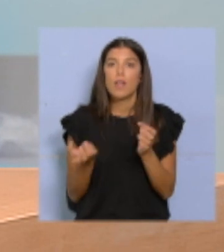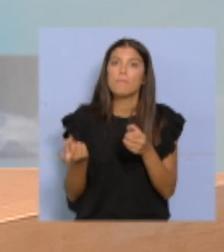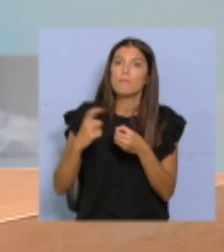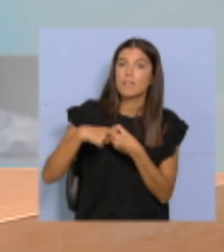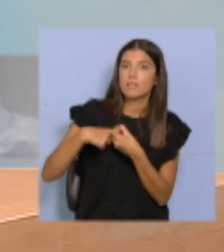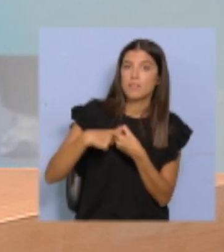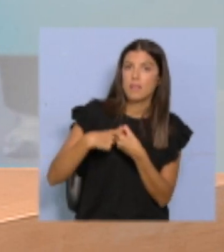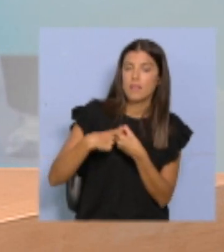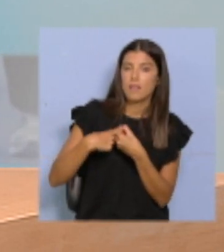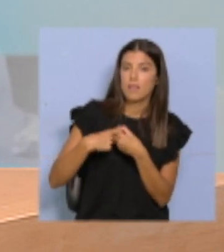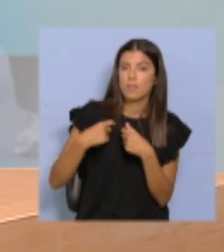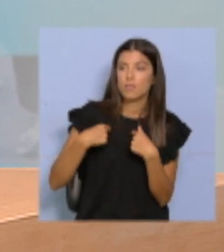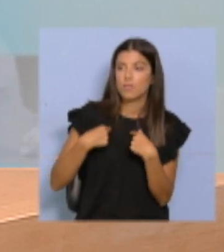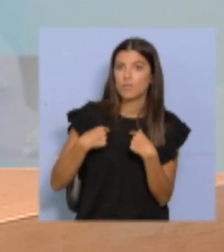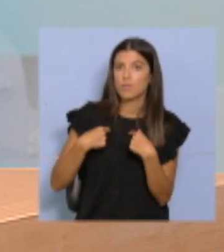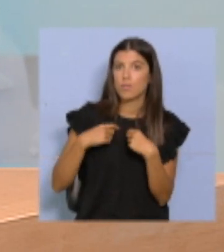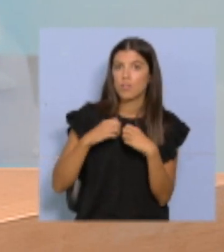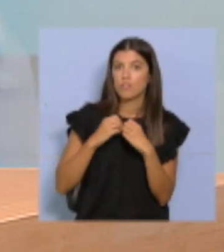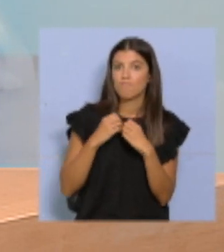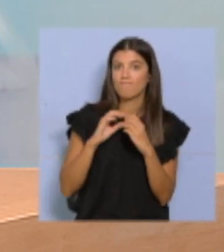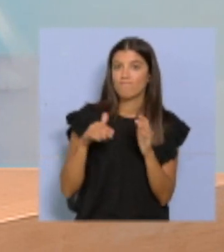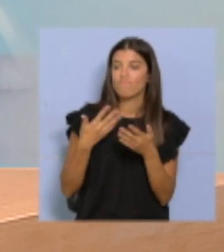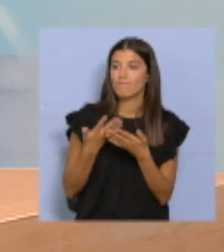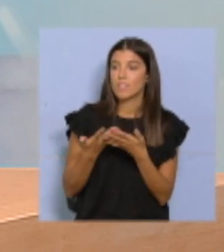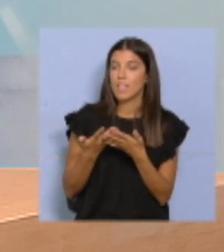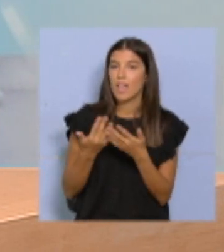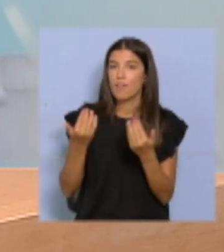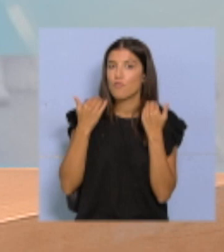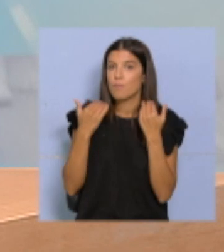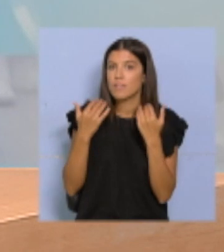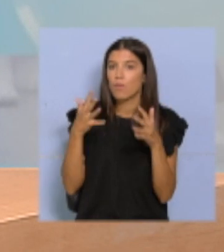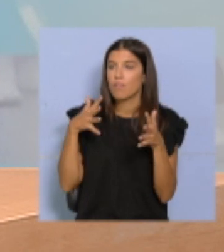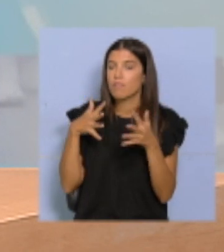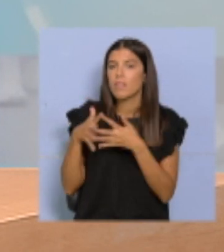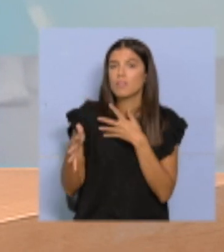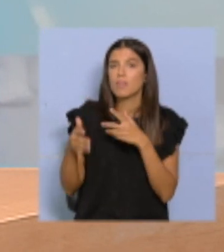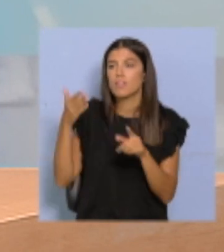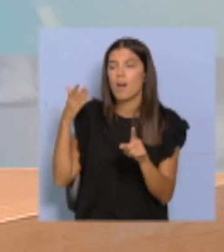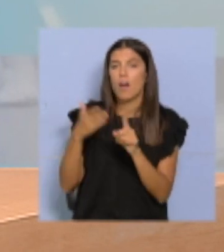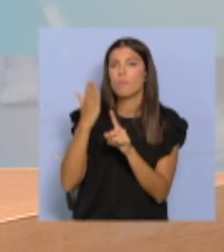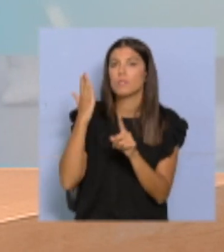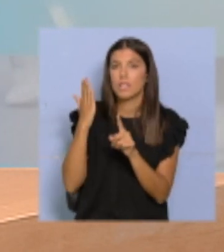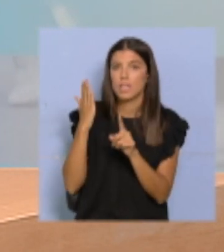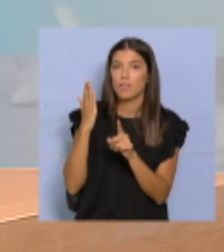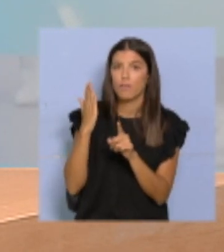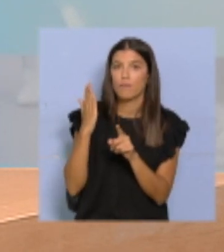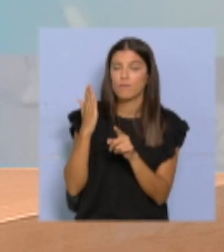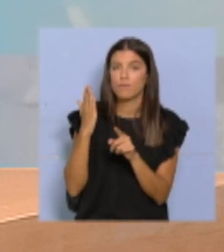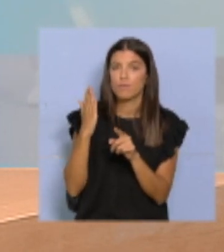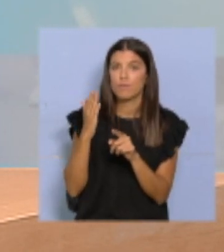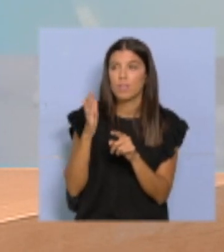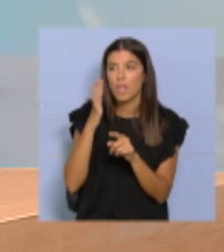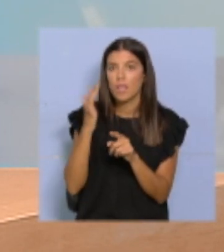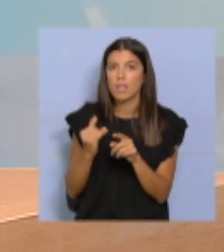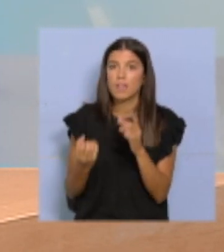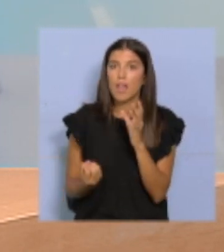a comunicação e a construção da nossa comunicação na transparência, na objetividade dessa mesma informação, e depois na tentativa de construir